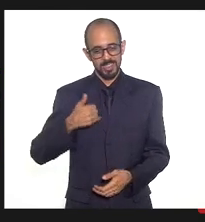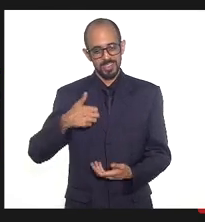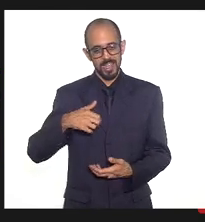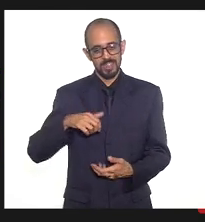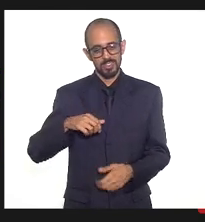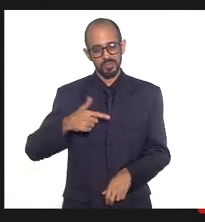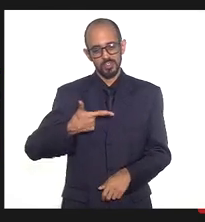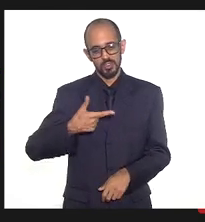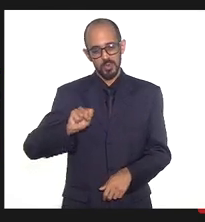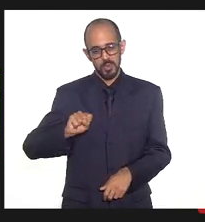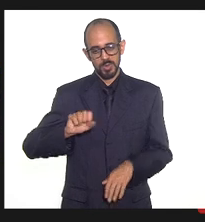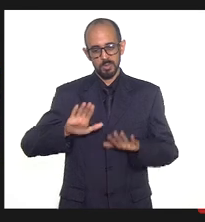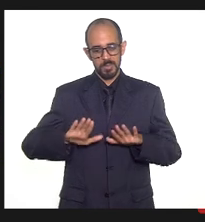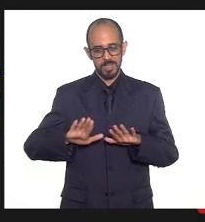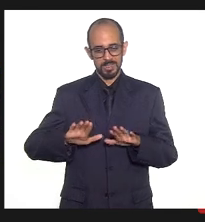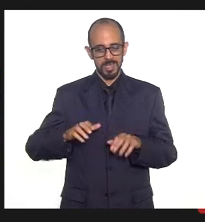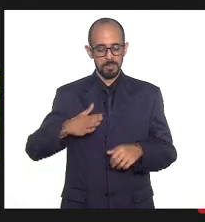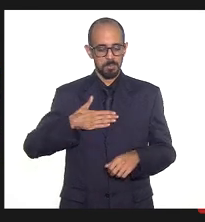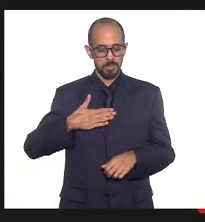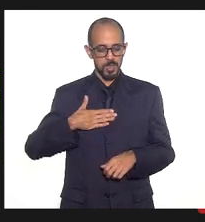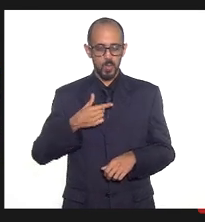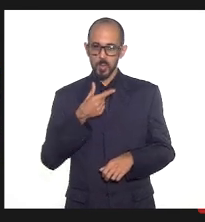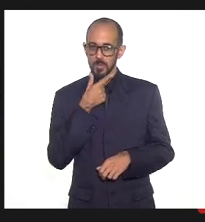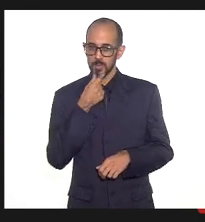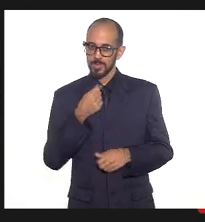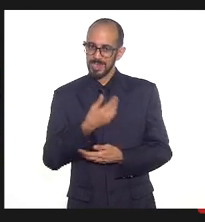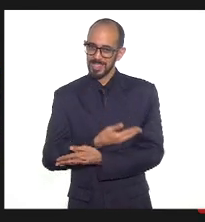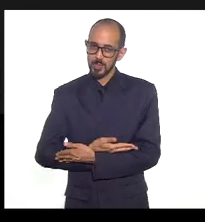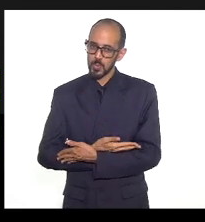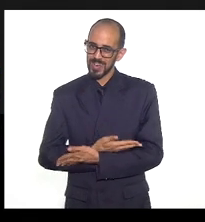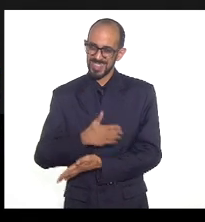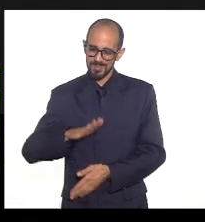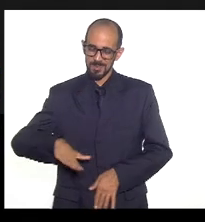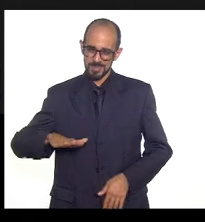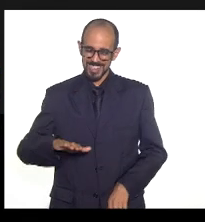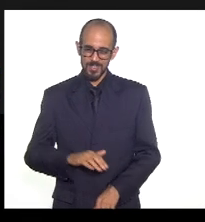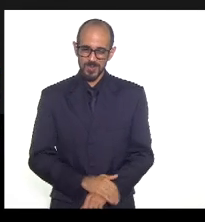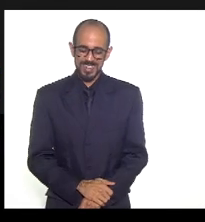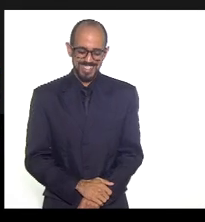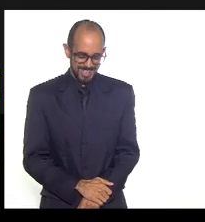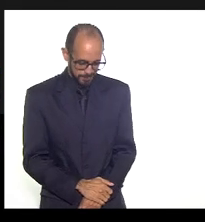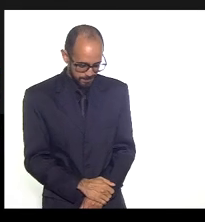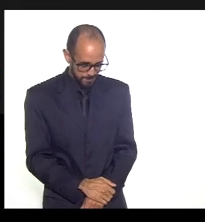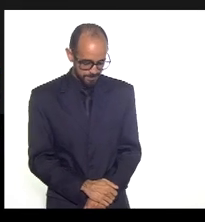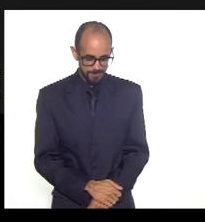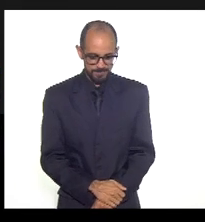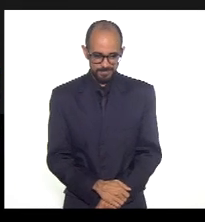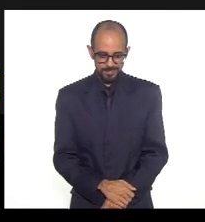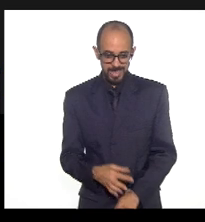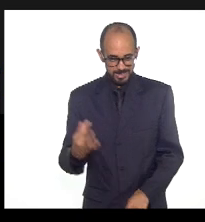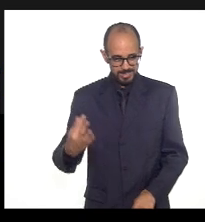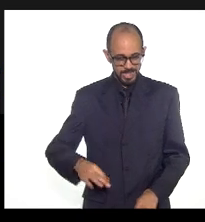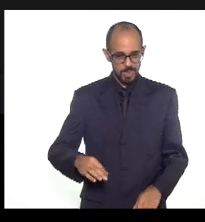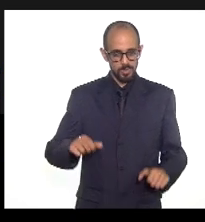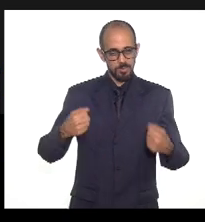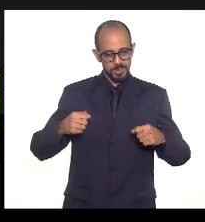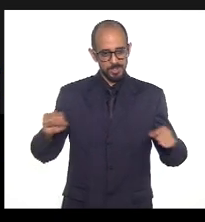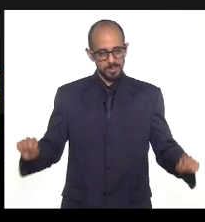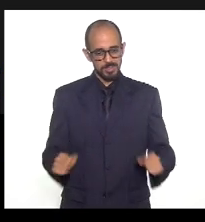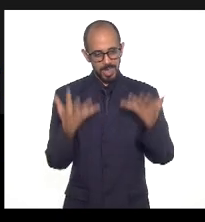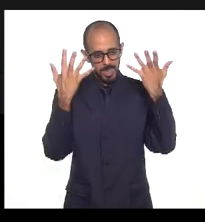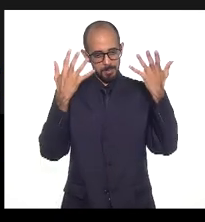28, mas ainda não é o nosso menininho de sempre. Desculpe aí. Tem que celebrar a vida. Valeu, um